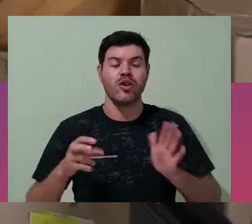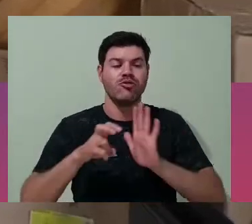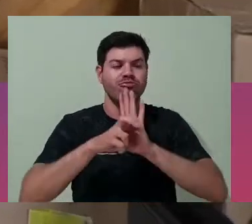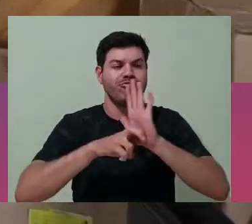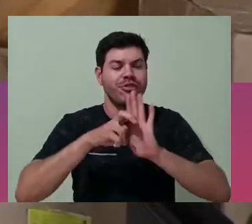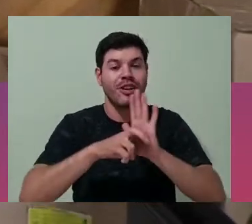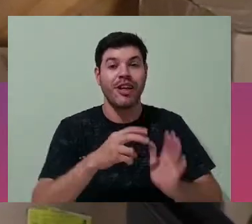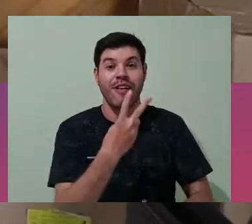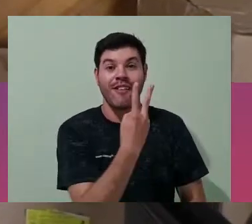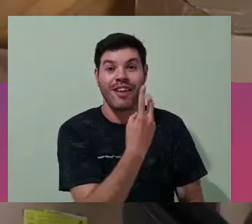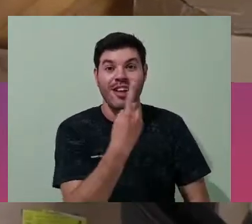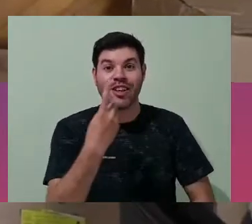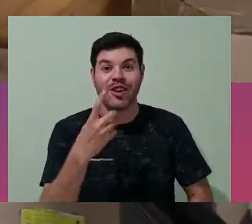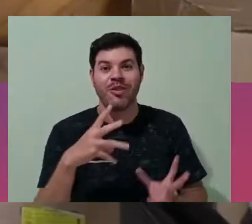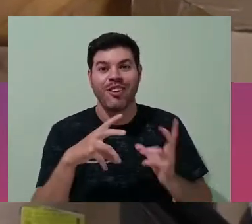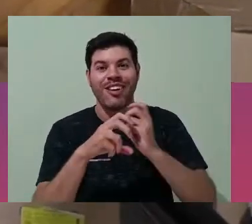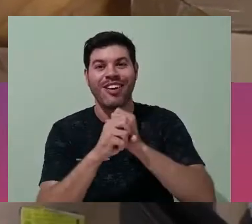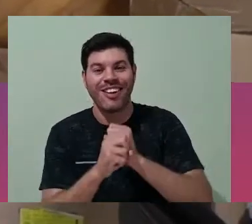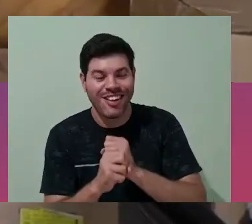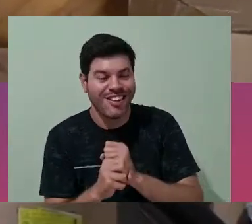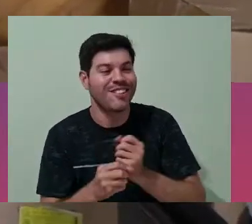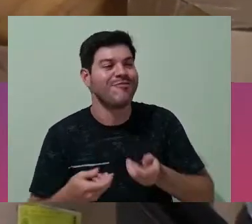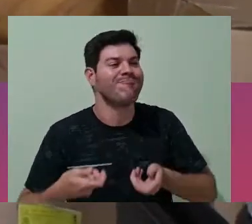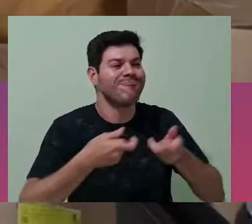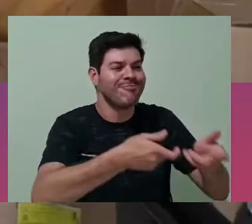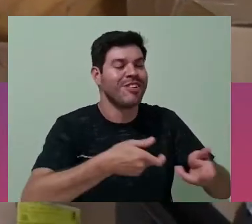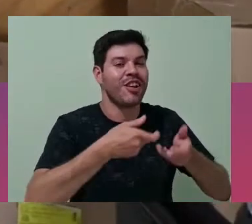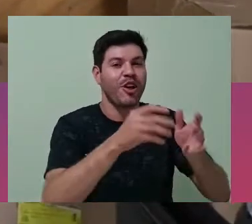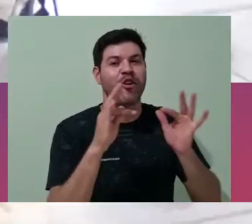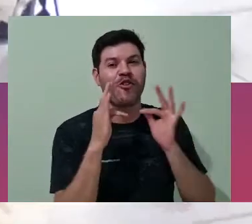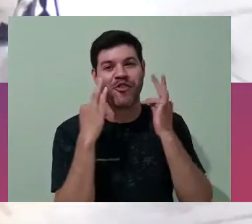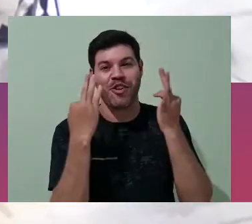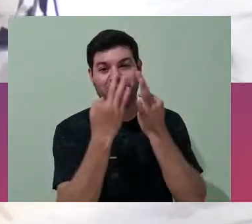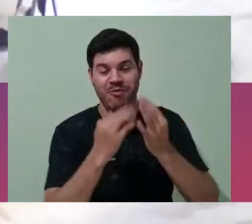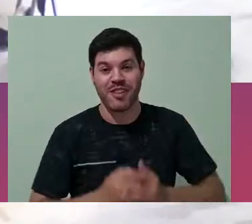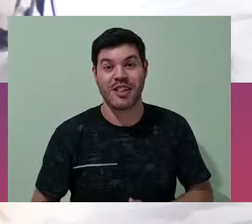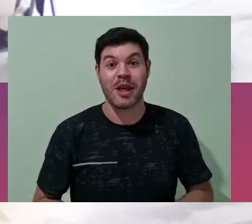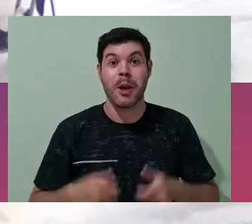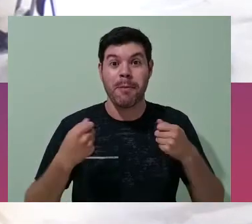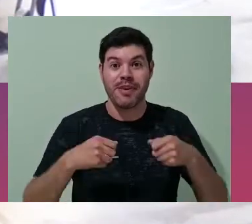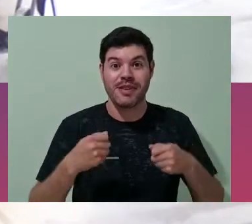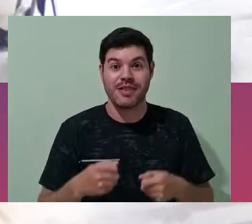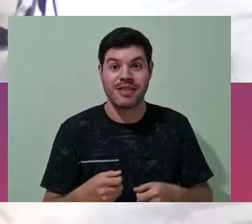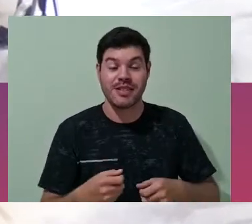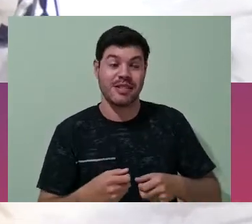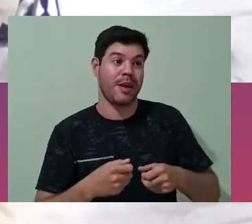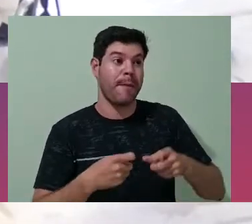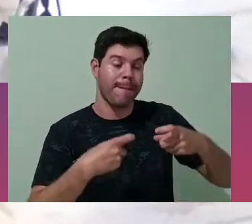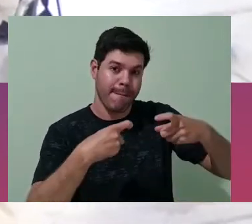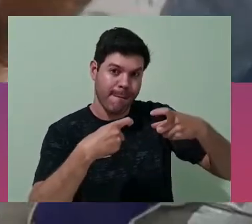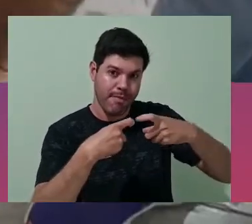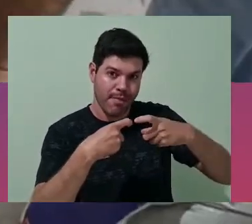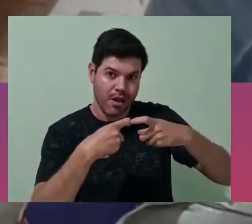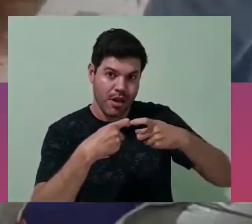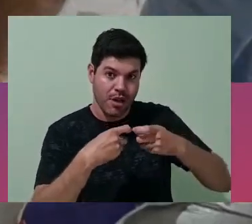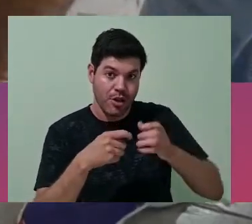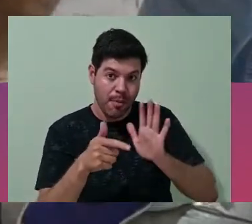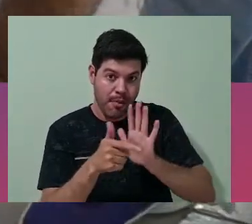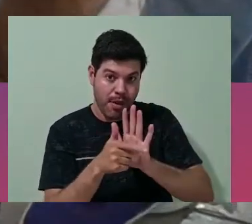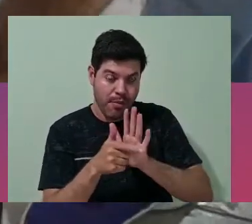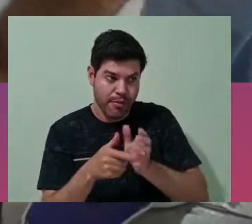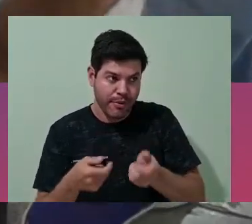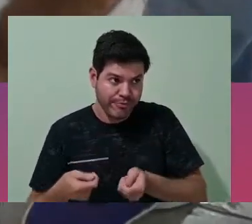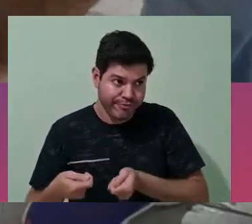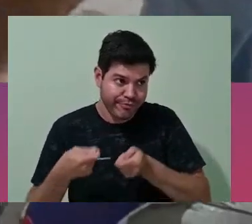Hoje estão sendo entregues 21 cadeiras. O processo, as famílias ou o responsável tem que procurar o Fundo Social. Eles